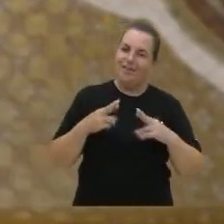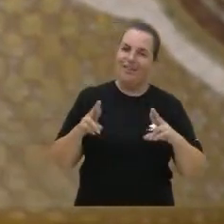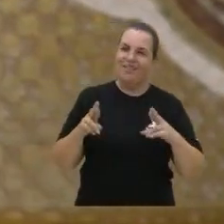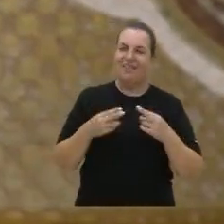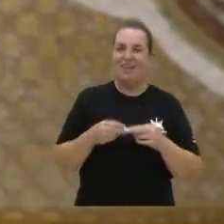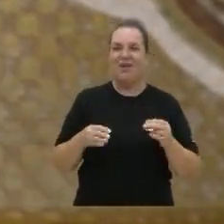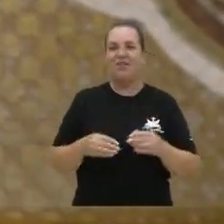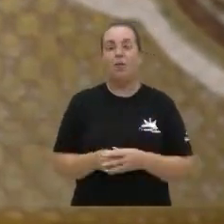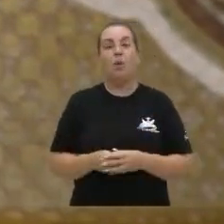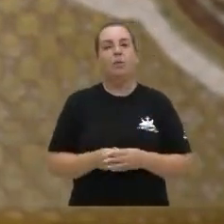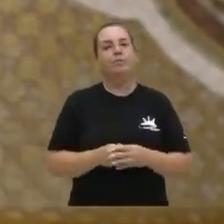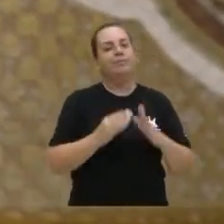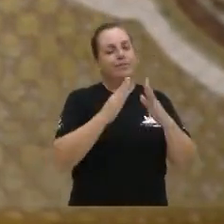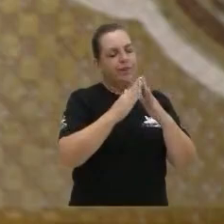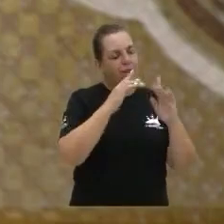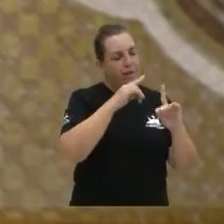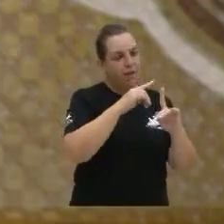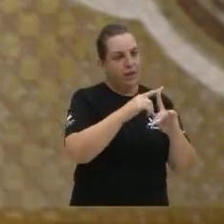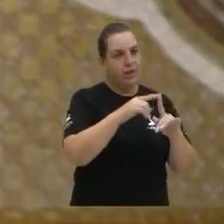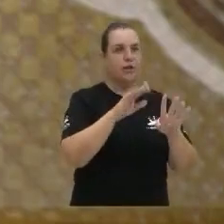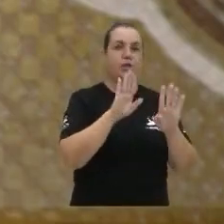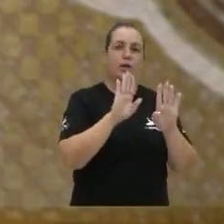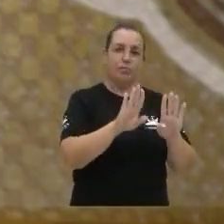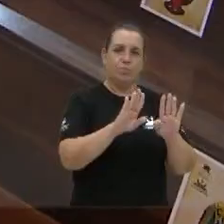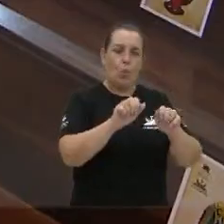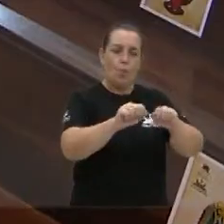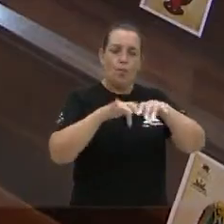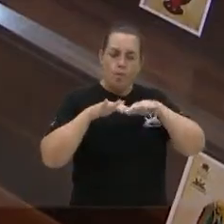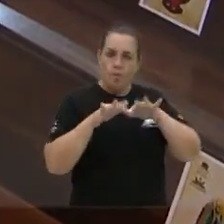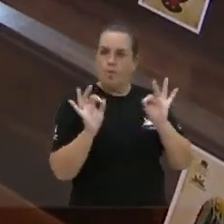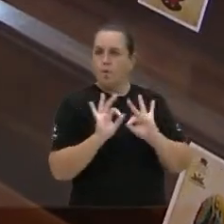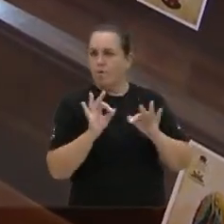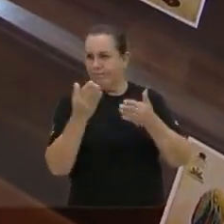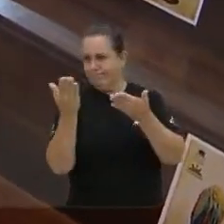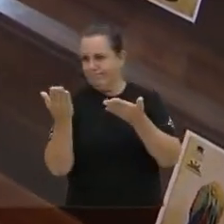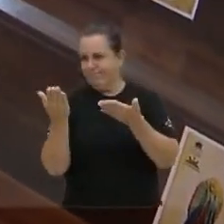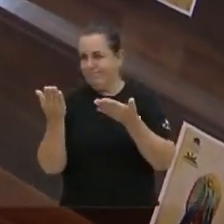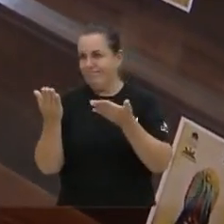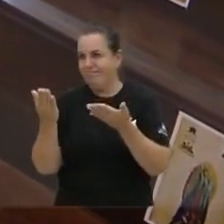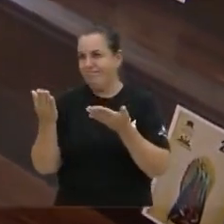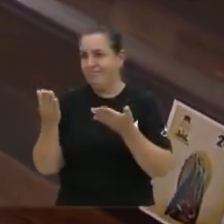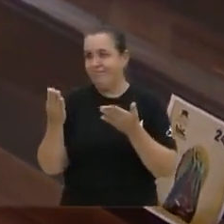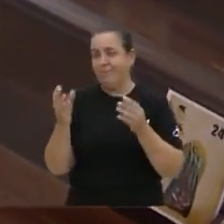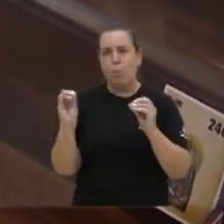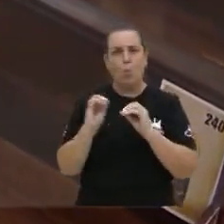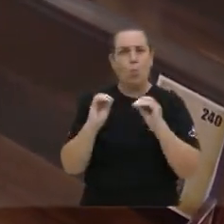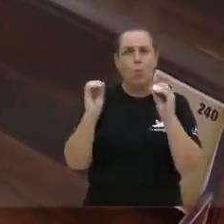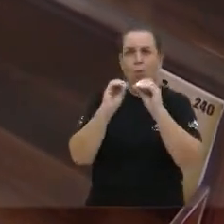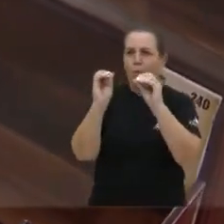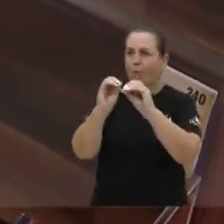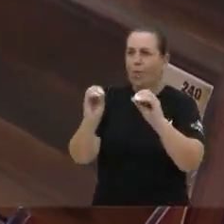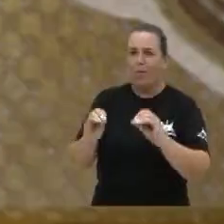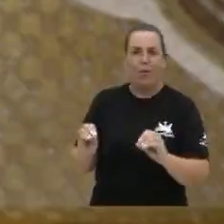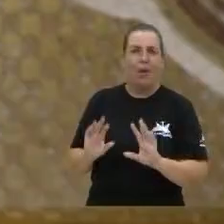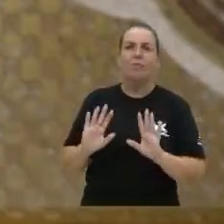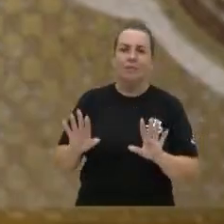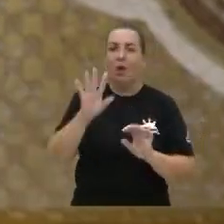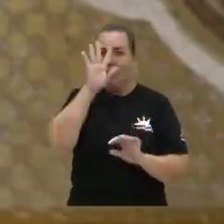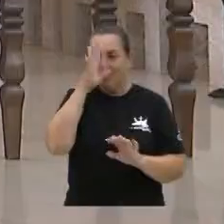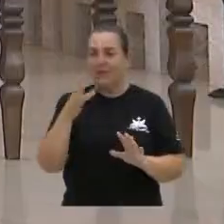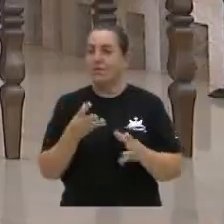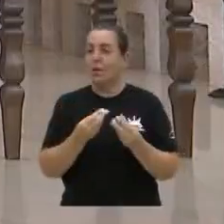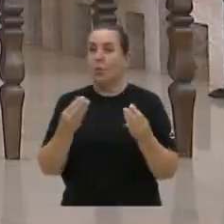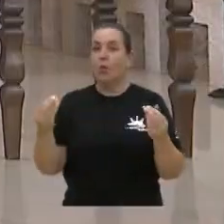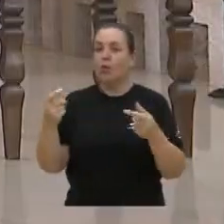Como muitas igrejas, esta missa nós estamos sem o público, como acontece em muitos lugares do Brasil.